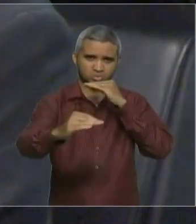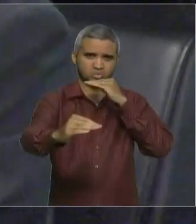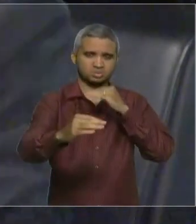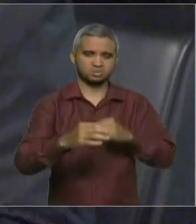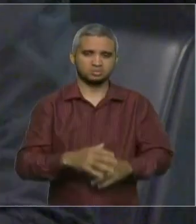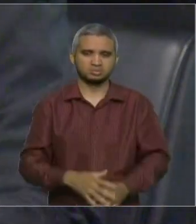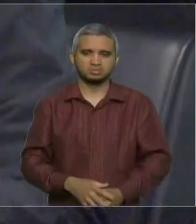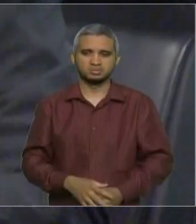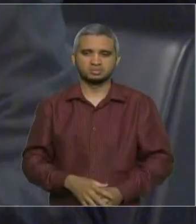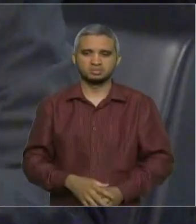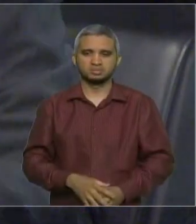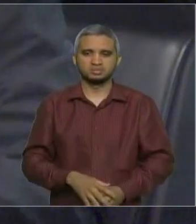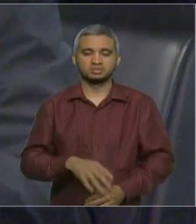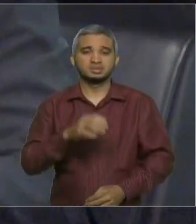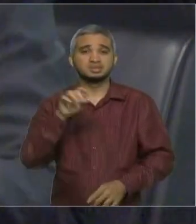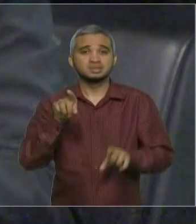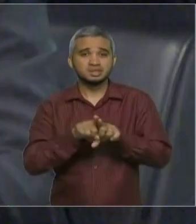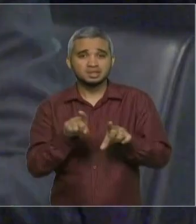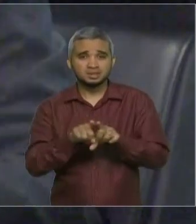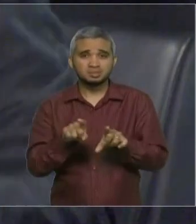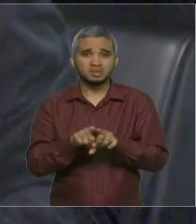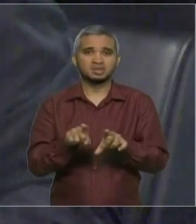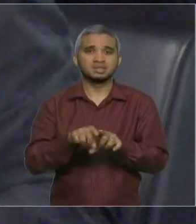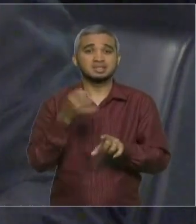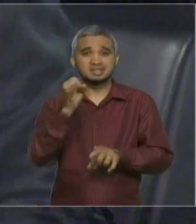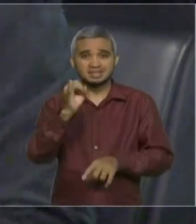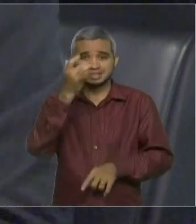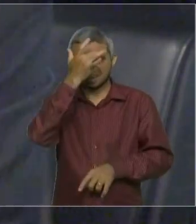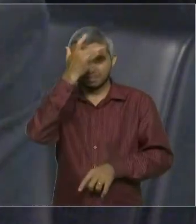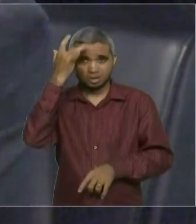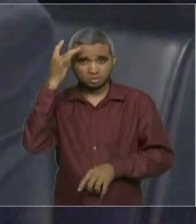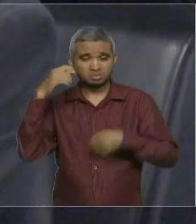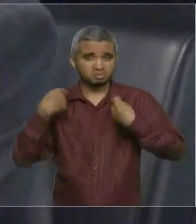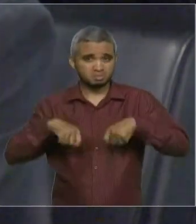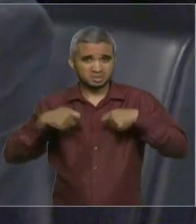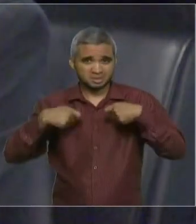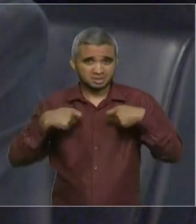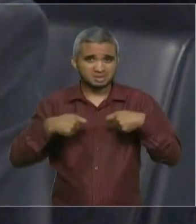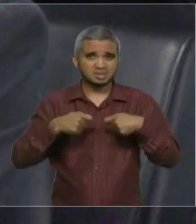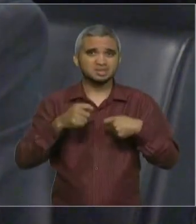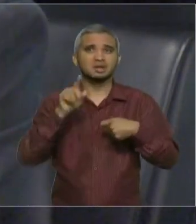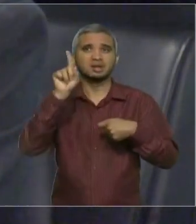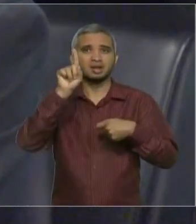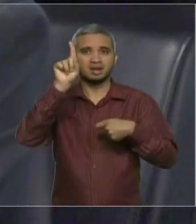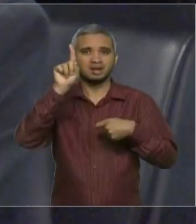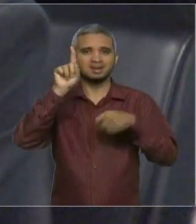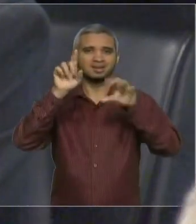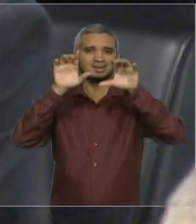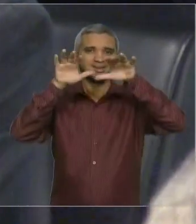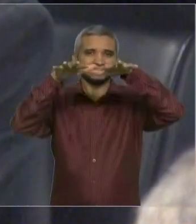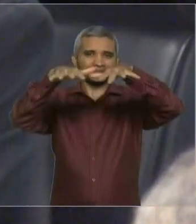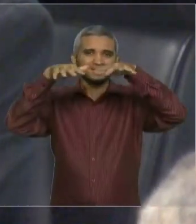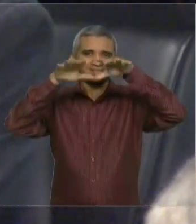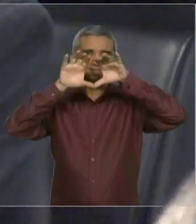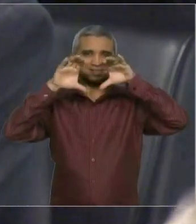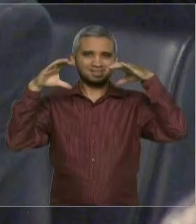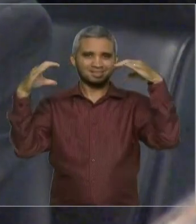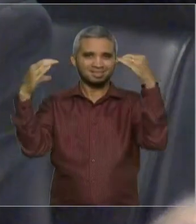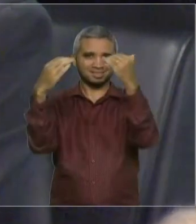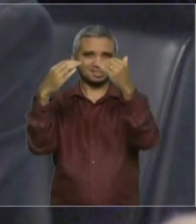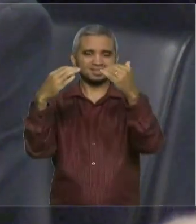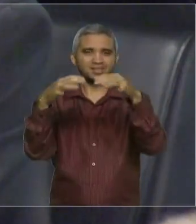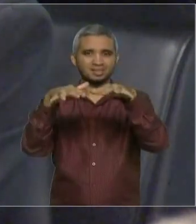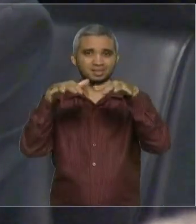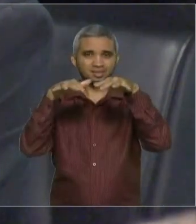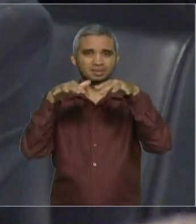numa galeria, que ela não tenha que ser carregada, né, que ela possa ali chegar, né, tem uma outra pessoa que é uma grande